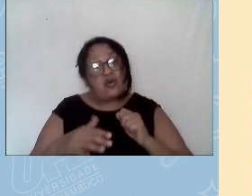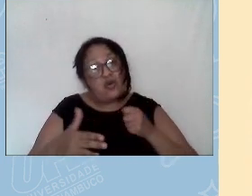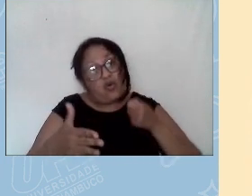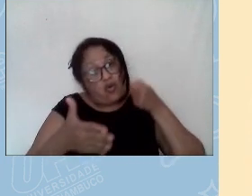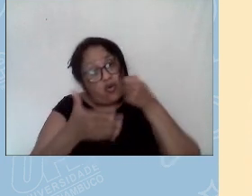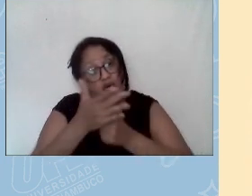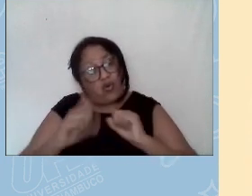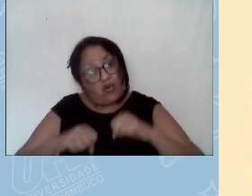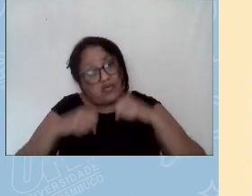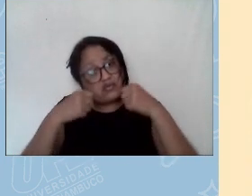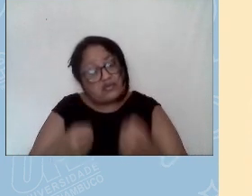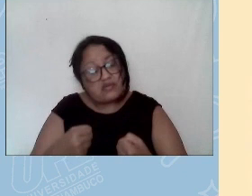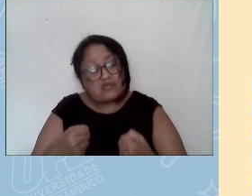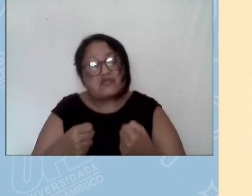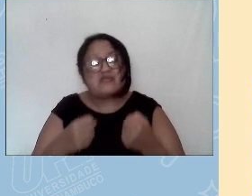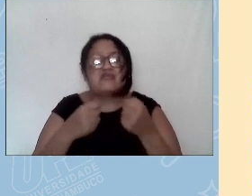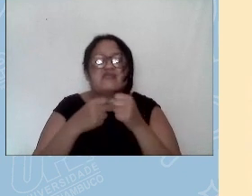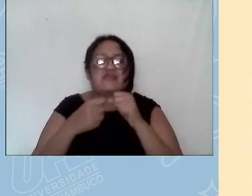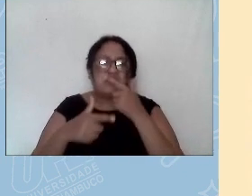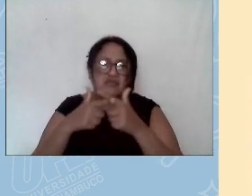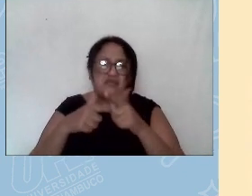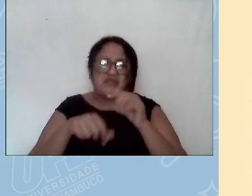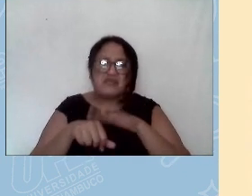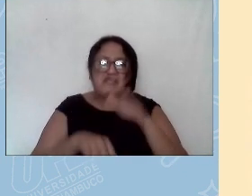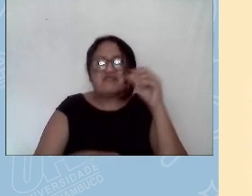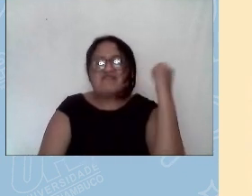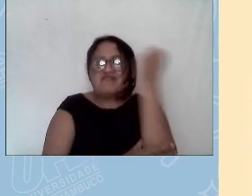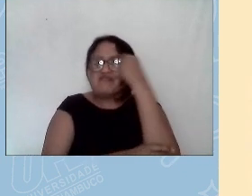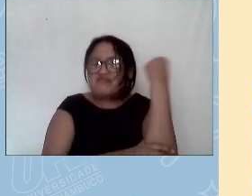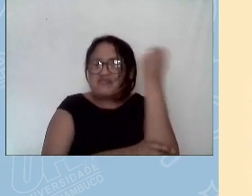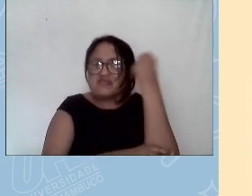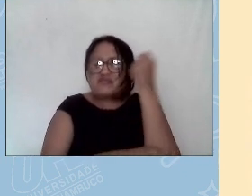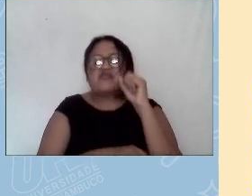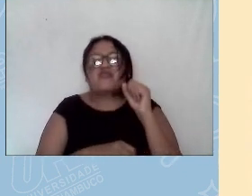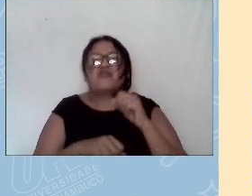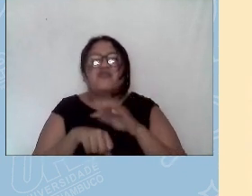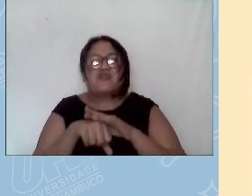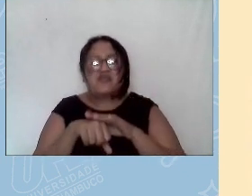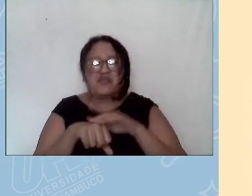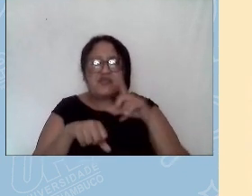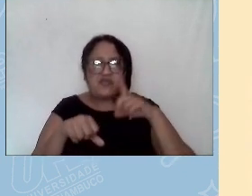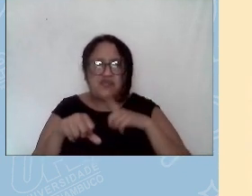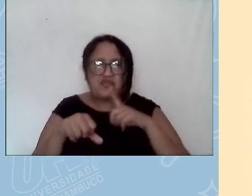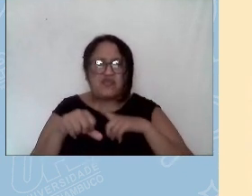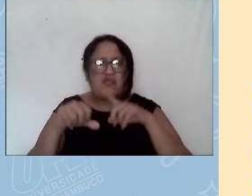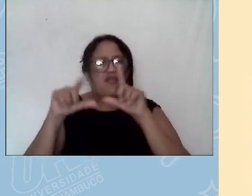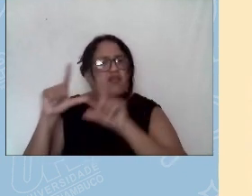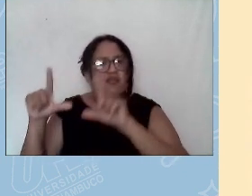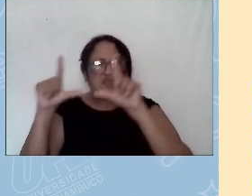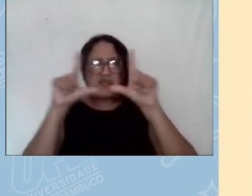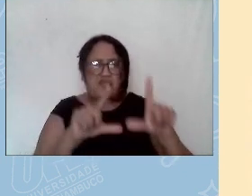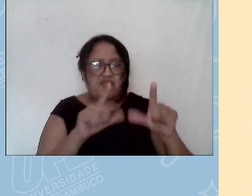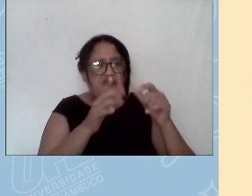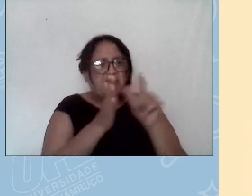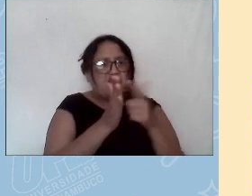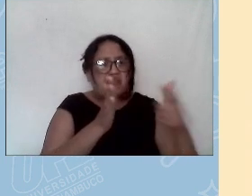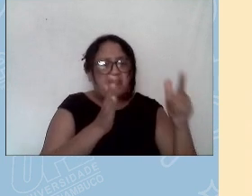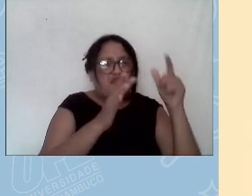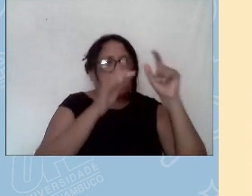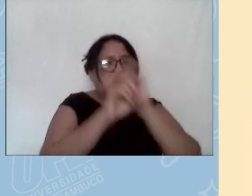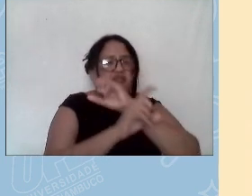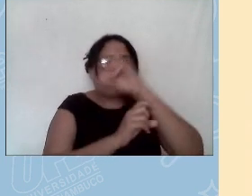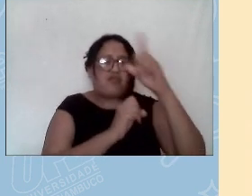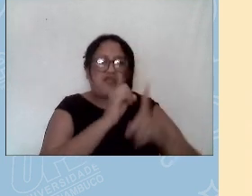graves da doença e a gente tinha um recorte do jornal O Globo que falava saúde compra 46